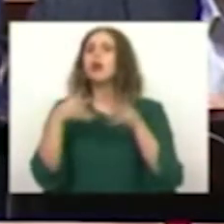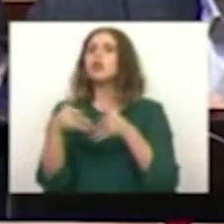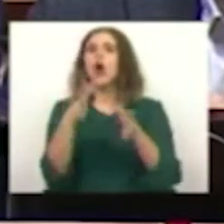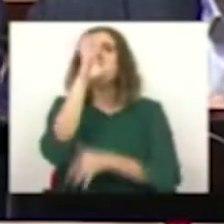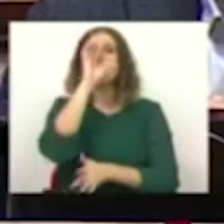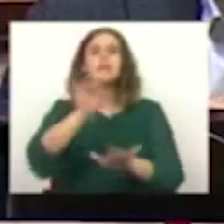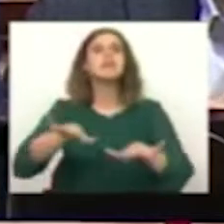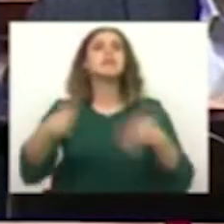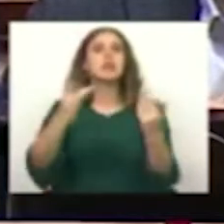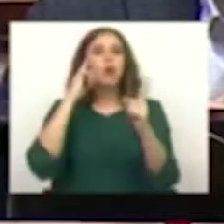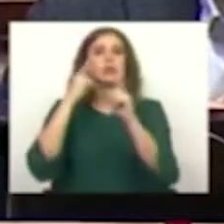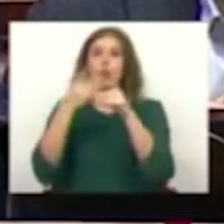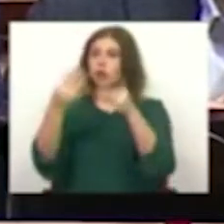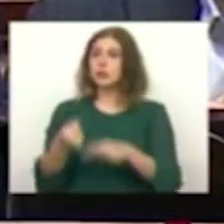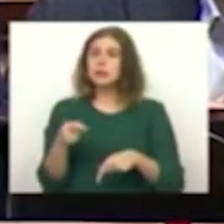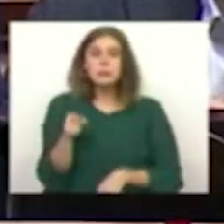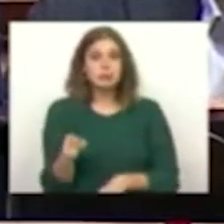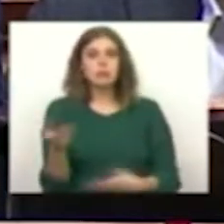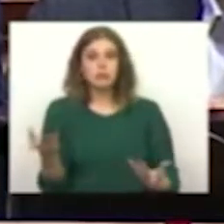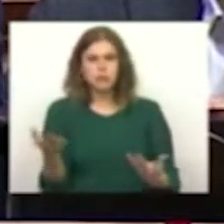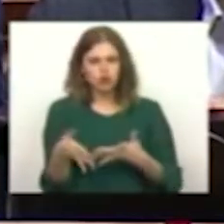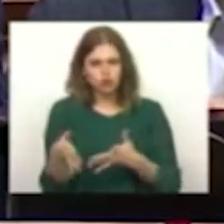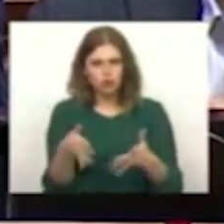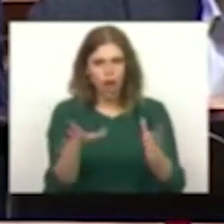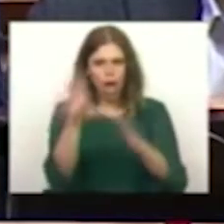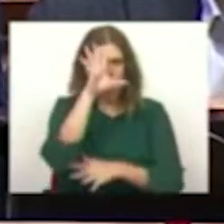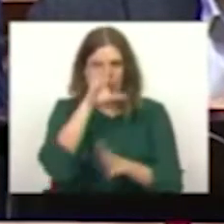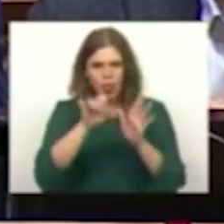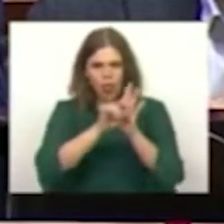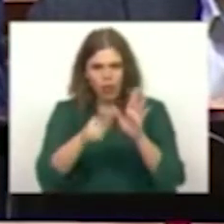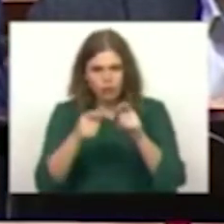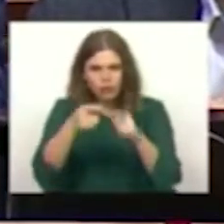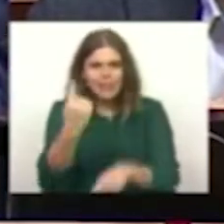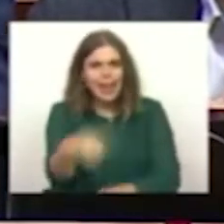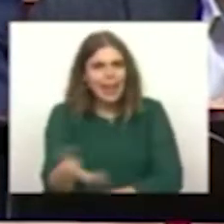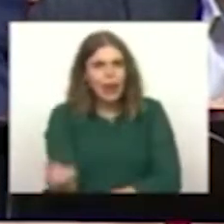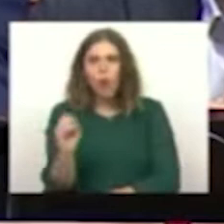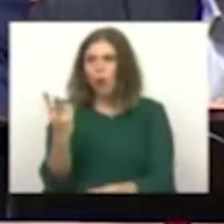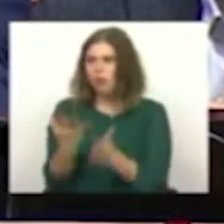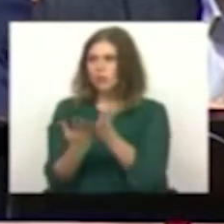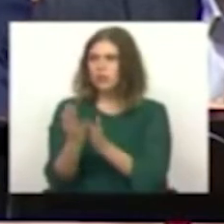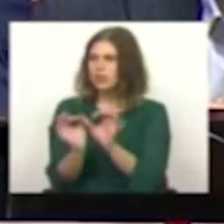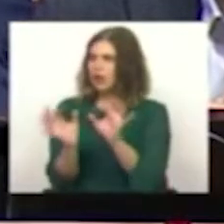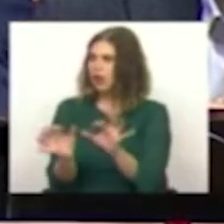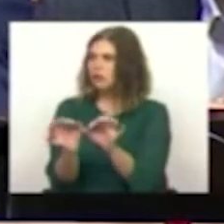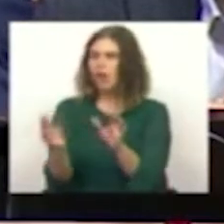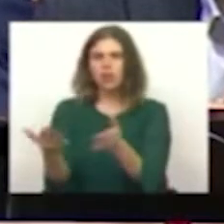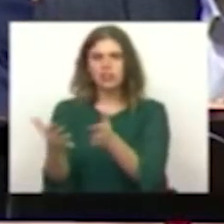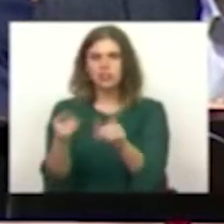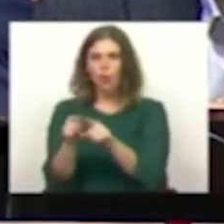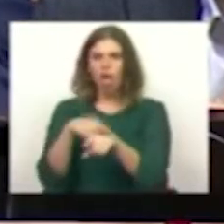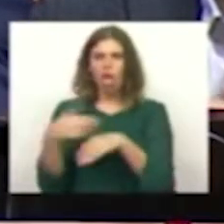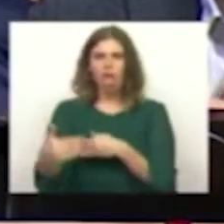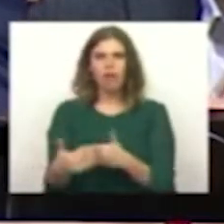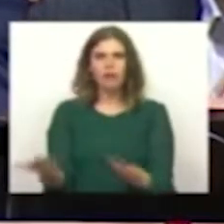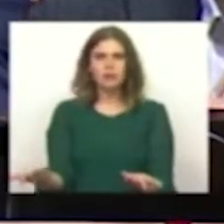do Governo para este orçamento. Vai ter uma estratégia de legislatura de investimento ou vamos continuar com uma estratégia de curto